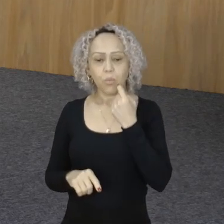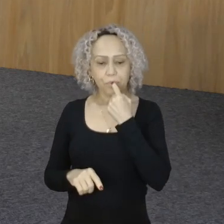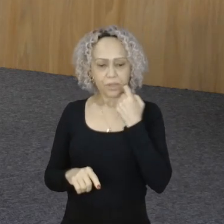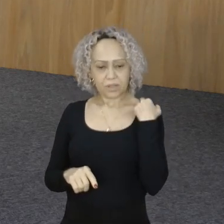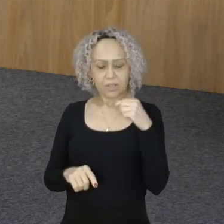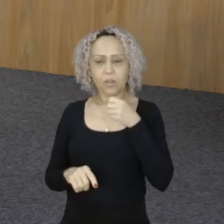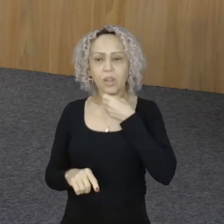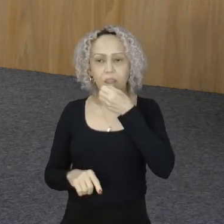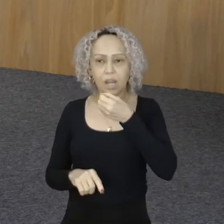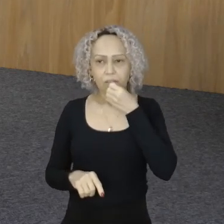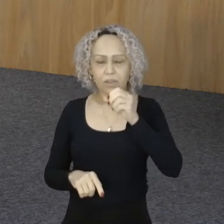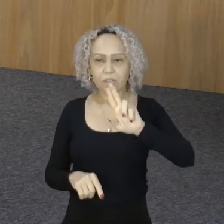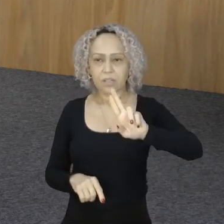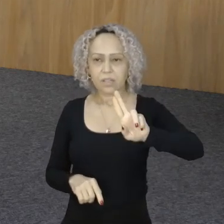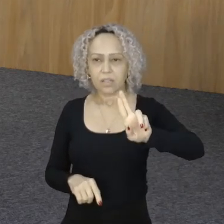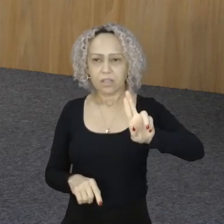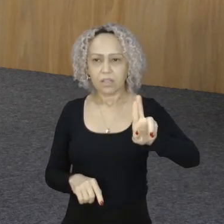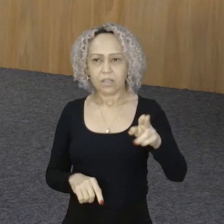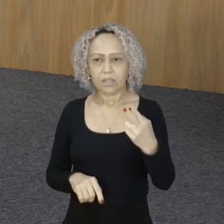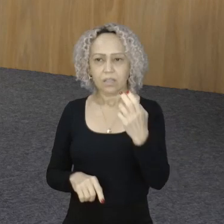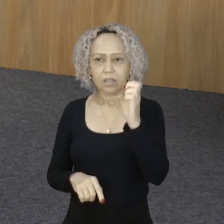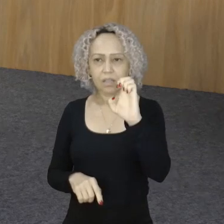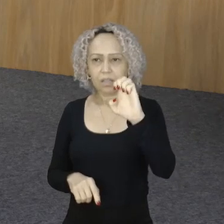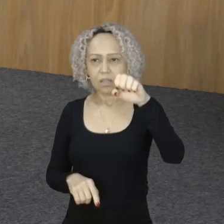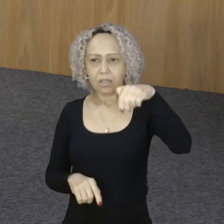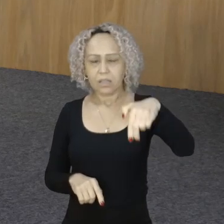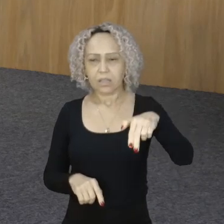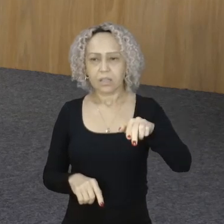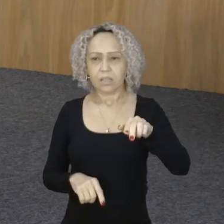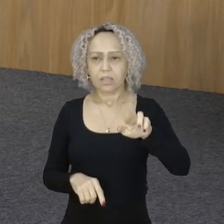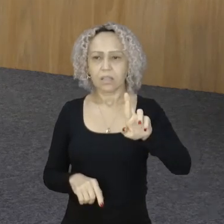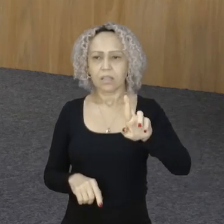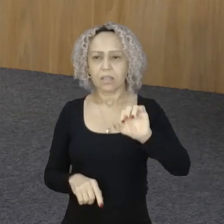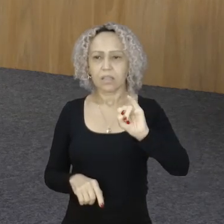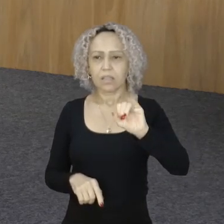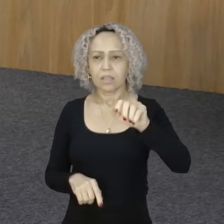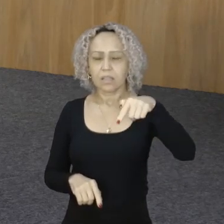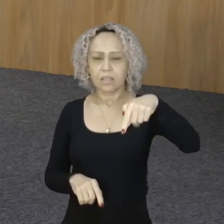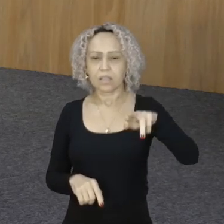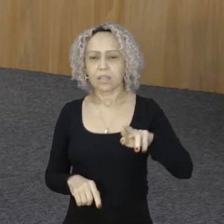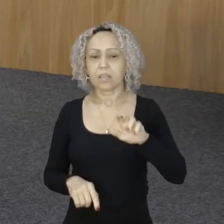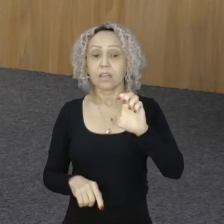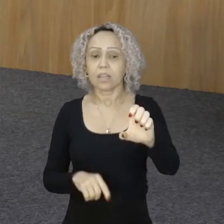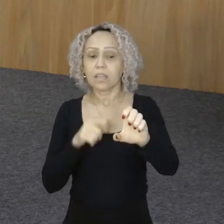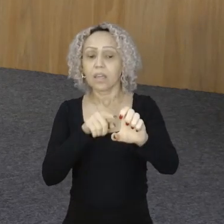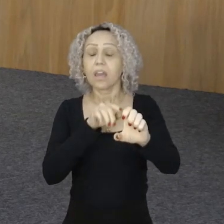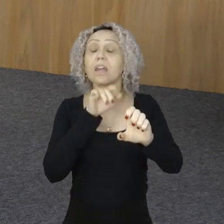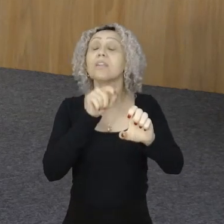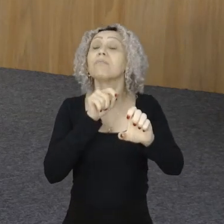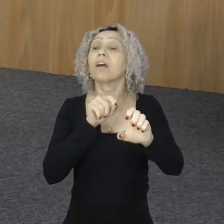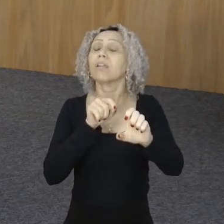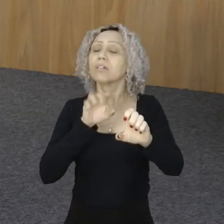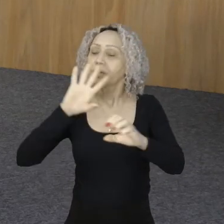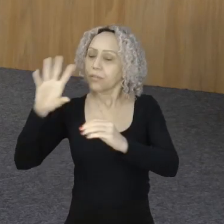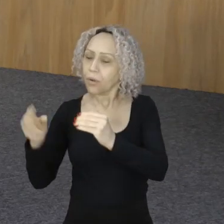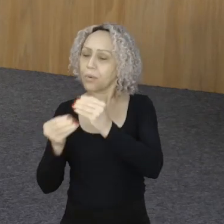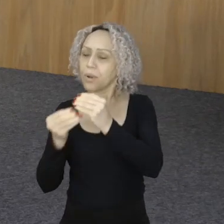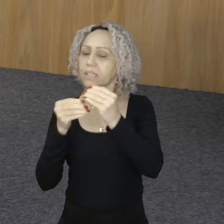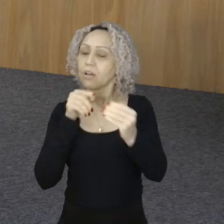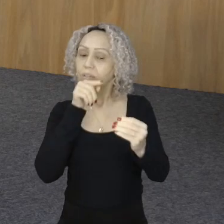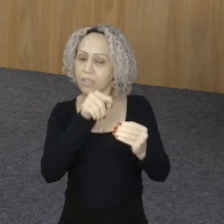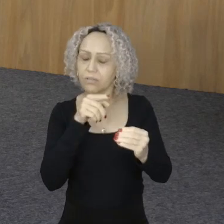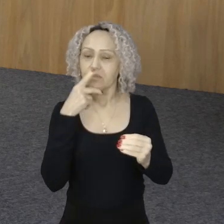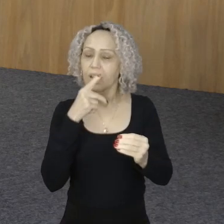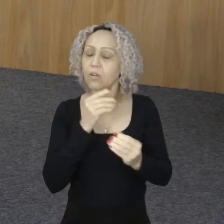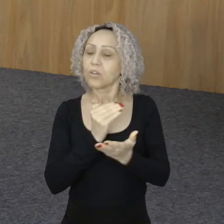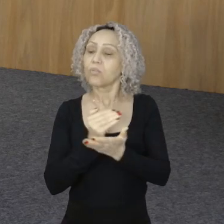do Congresso, né, que fez uma análise da conjuntura, queria falar também do balanço, né, da participação popular no governo Lula, então já quero começar por